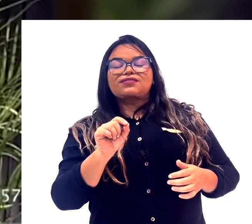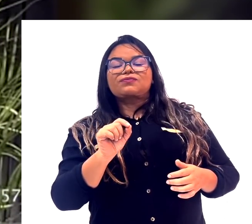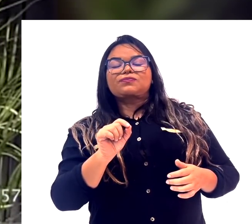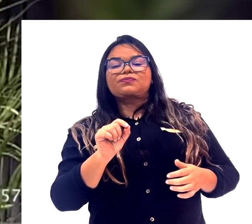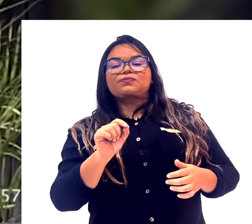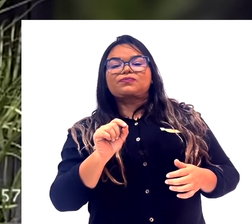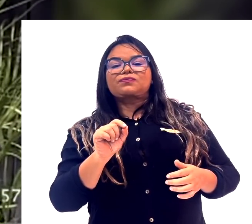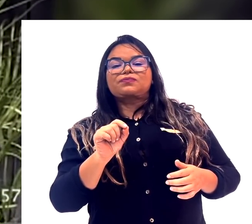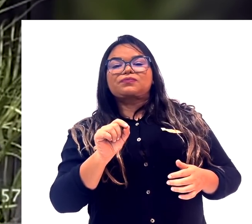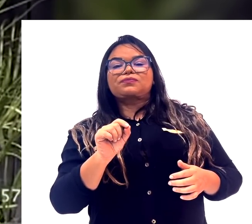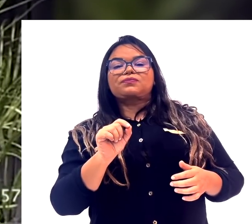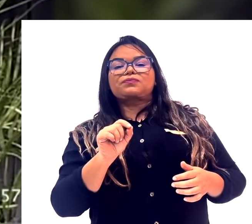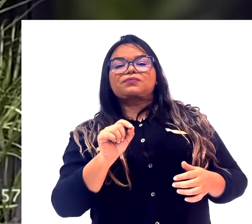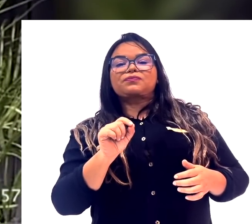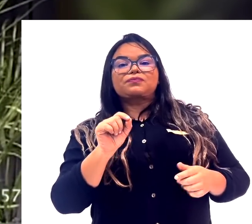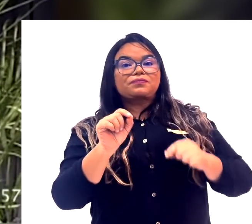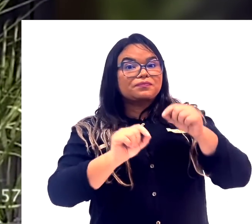sendo